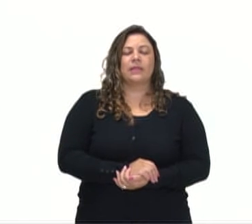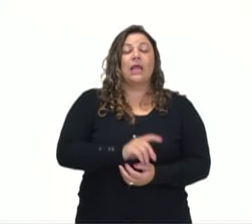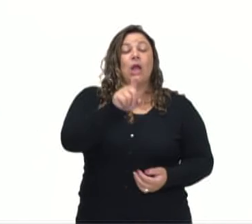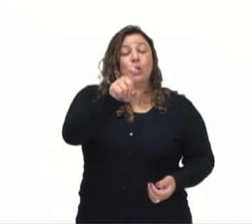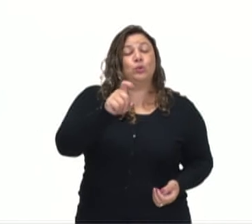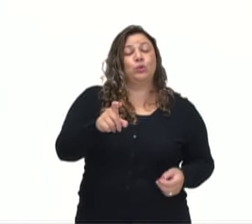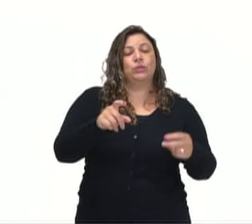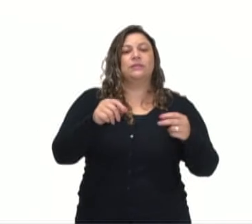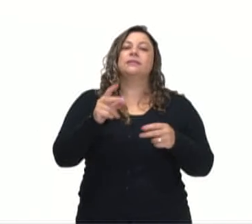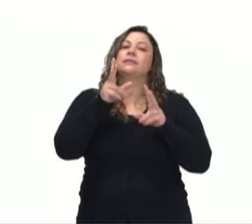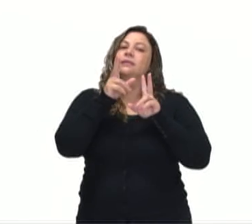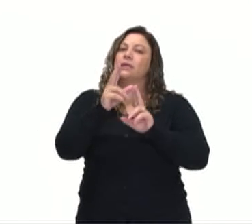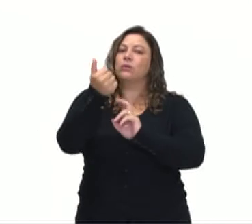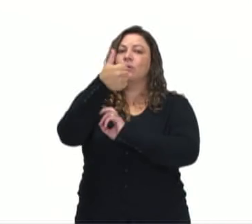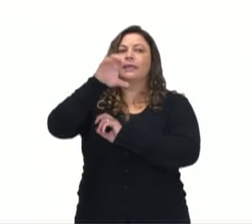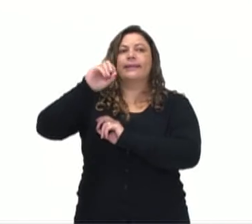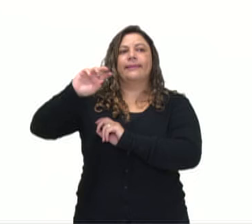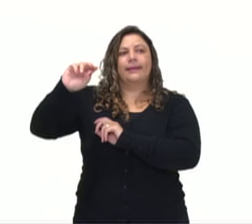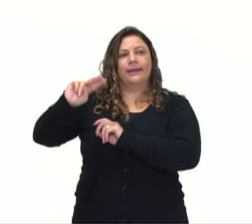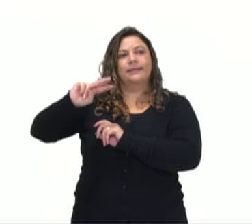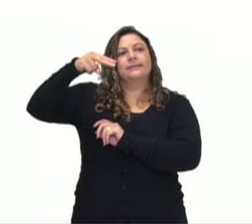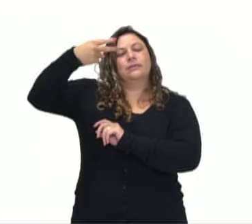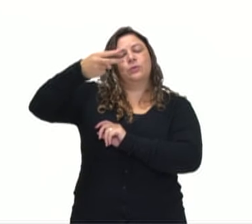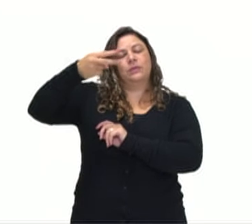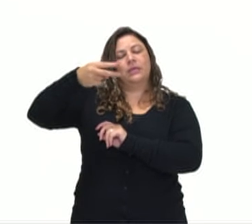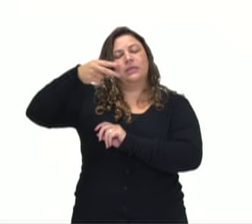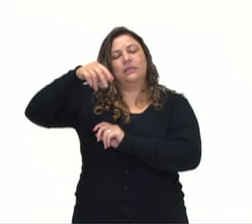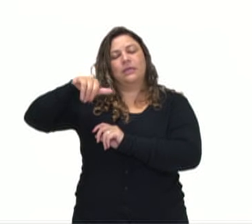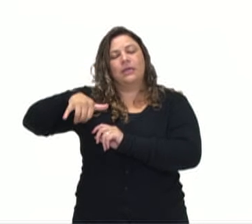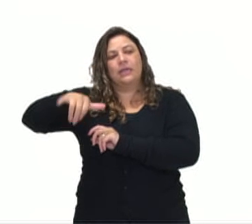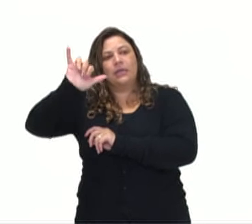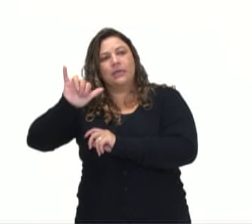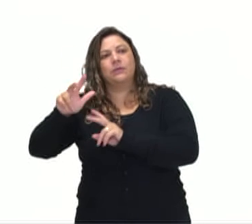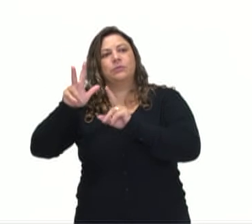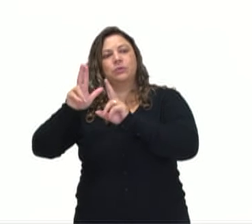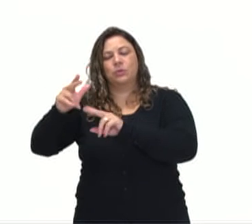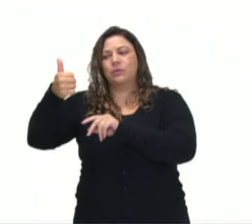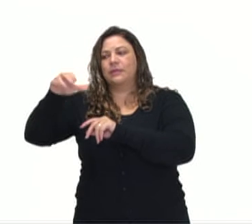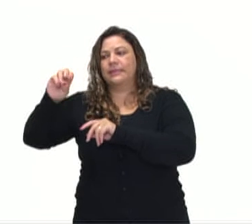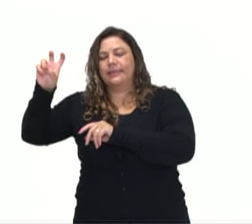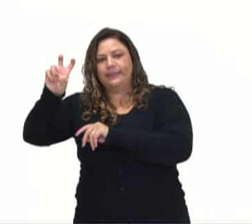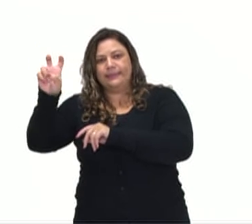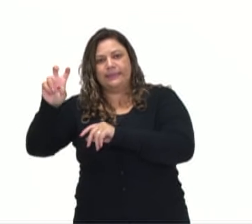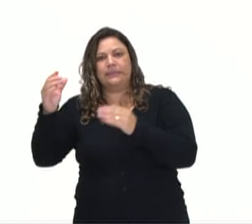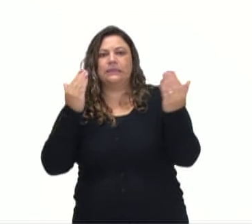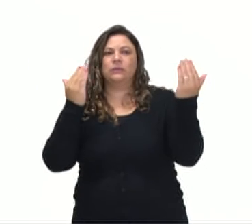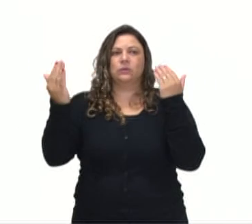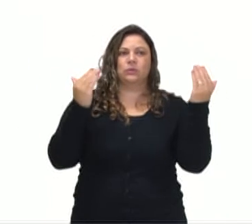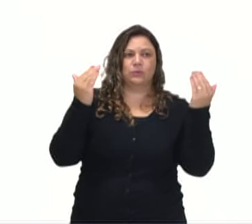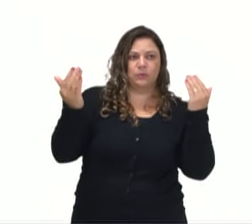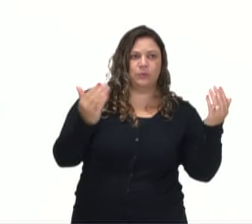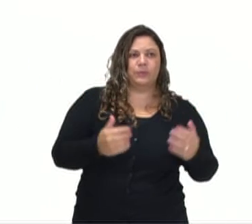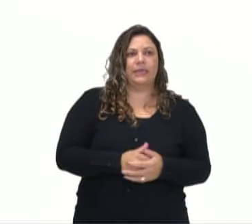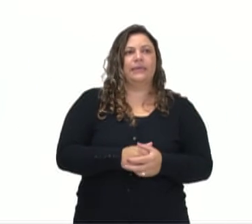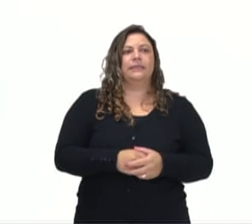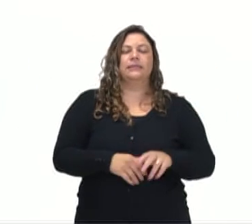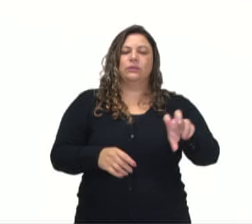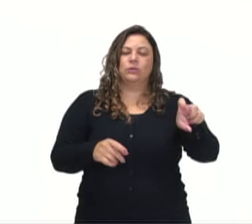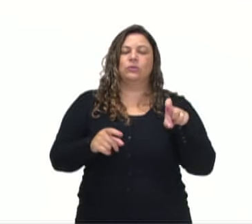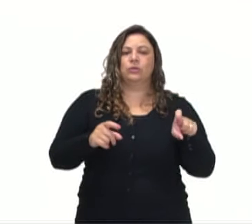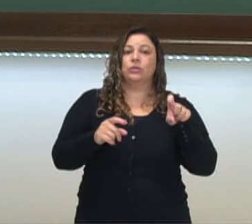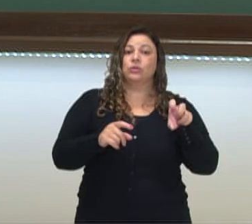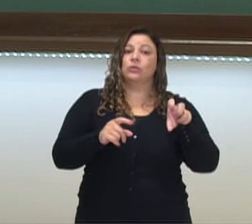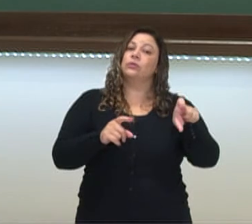10 ao quadrado e y igual a 10 à quinta, compare as potências x à quinta e y ao quadrado usando o sinal de igual